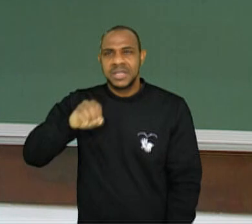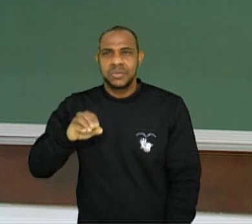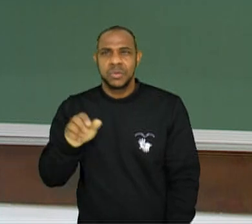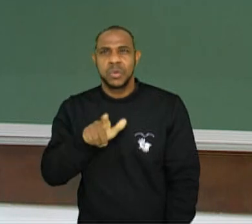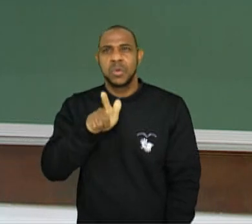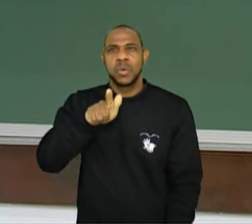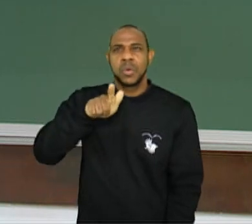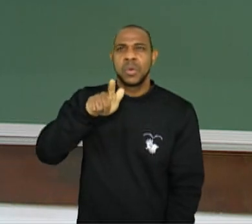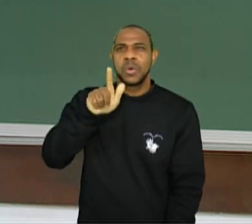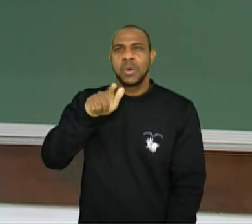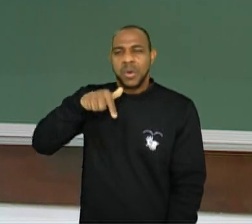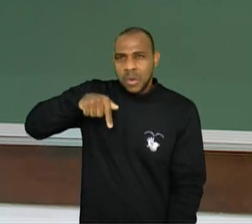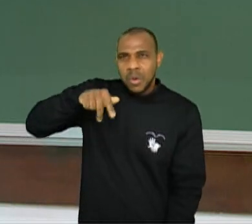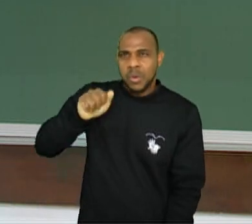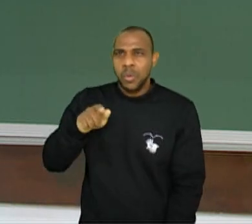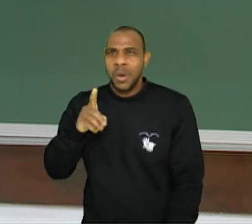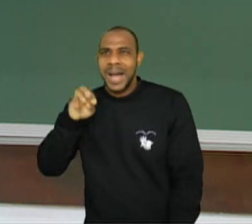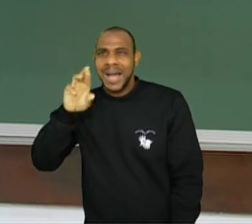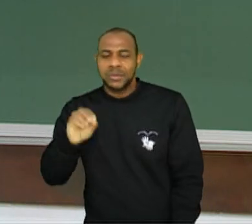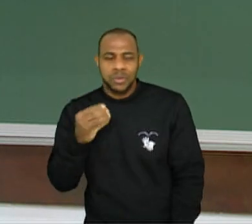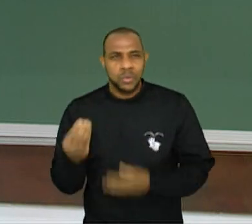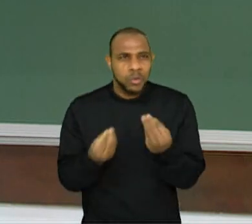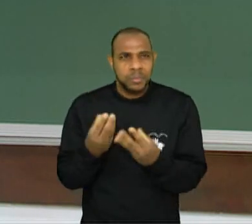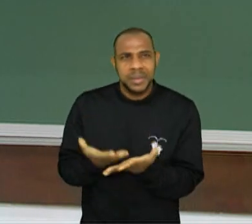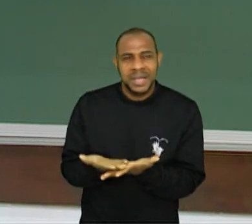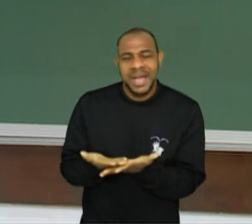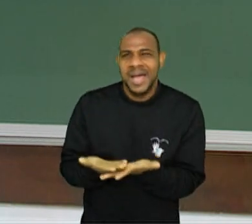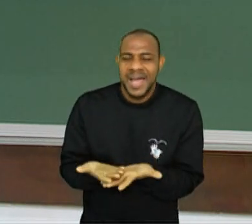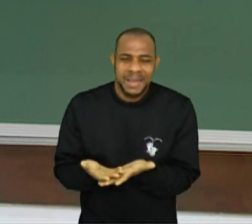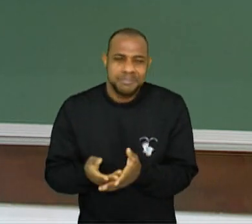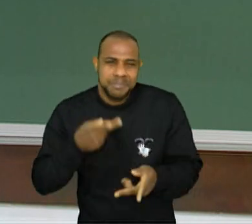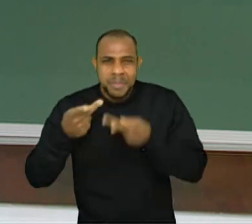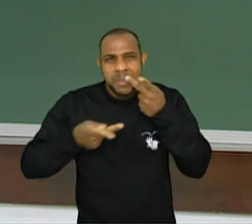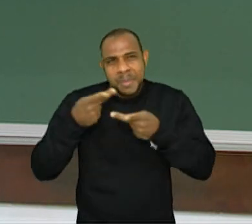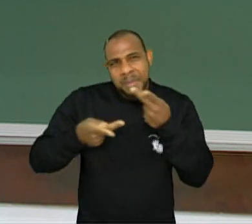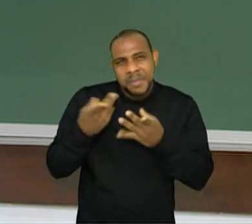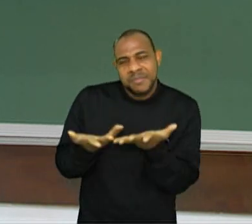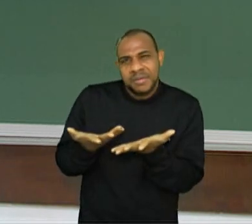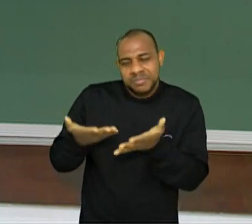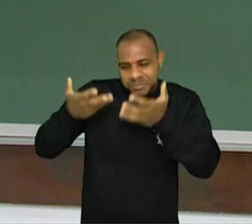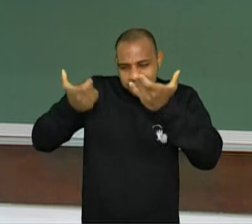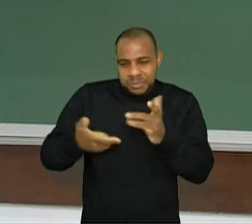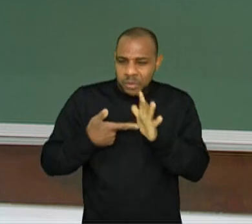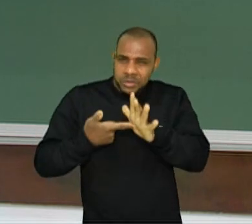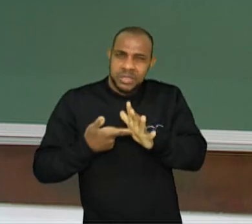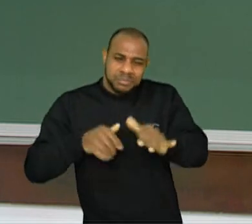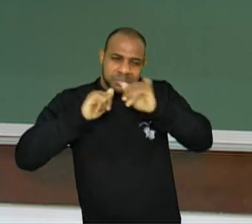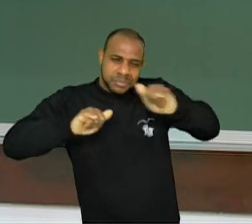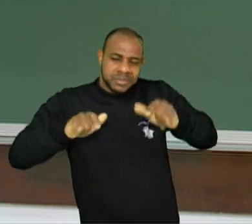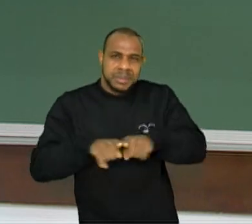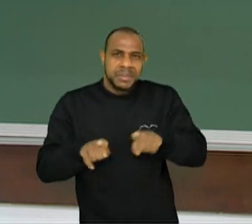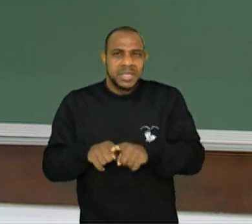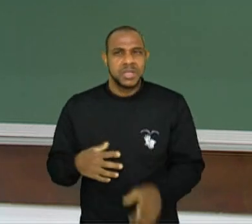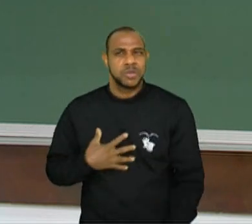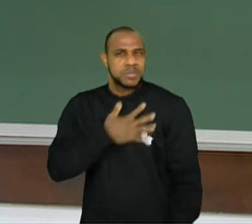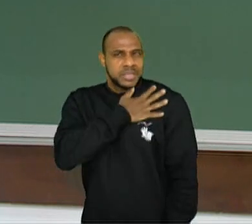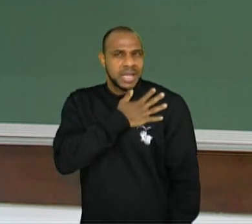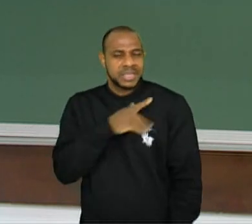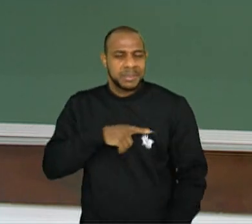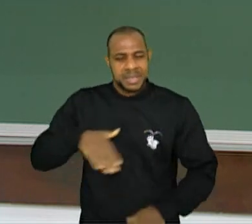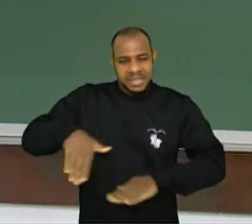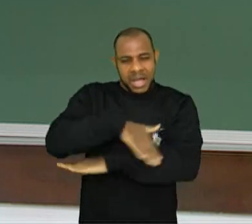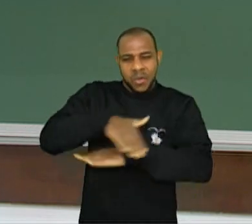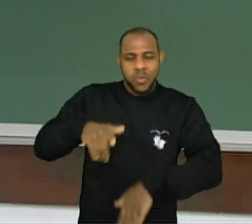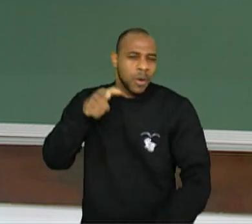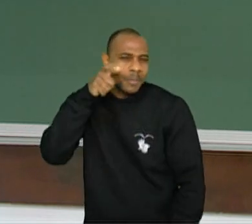aspecto. As críticas que vão aparecer tanto na imprensa quanto entre os militares e nas ruas, os setores